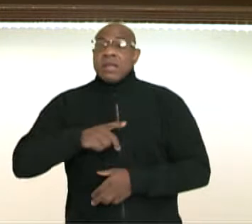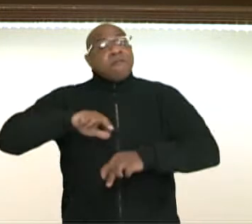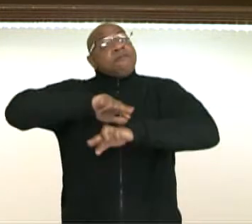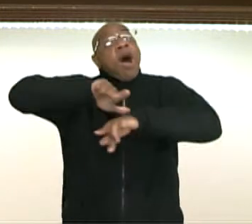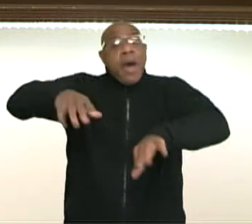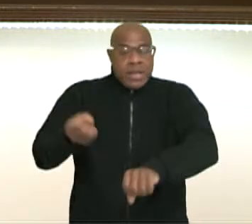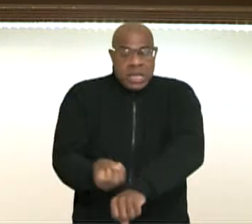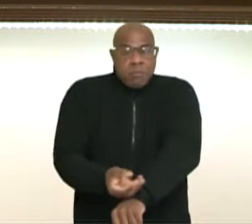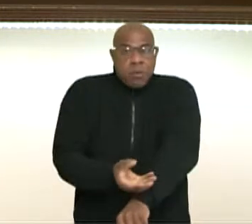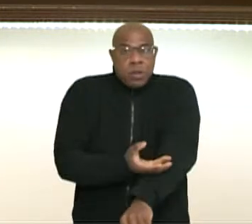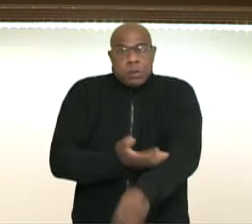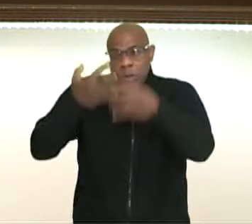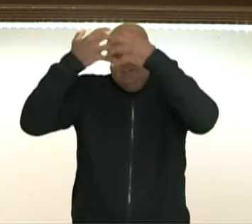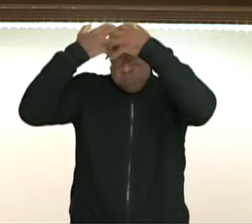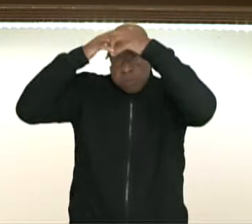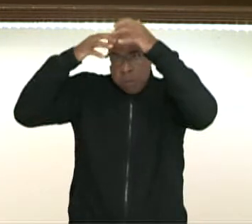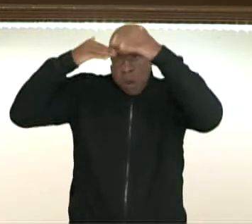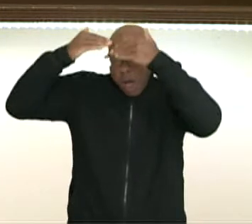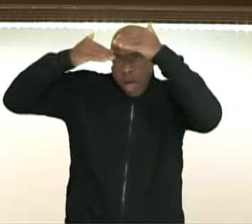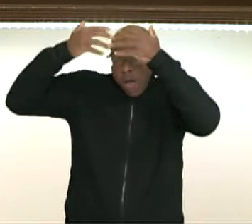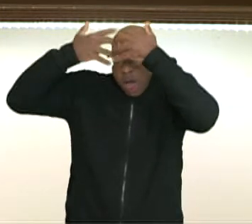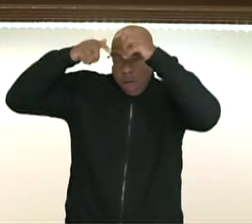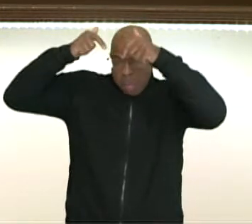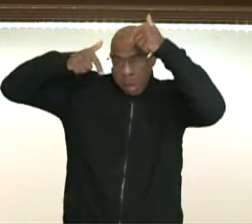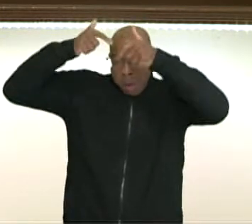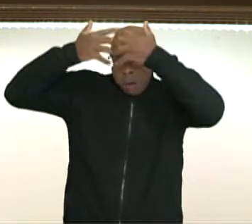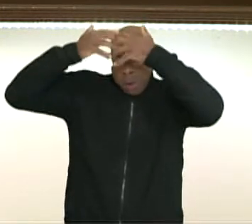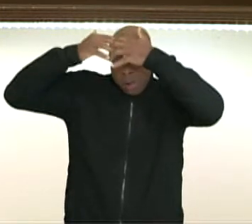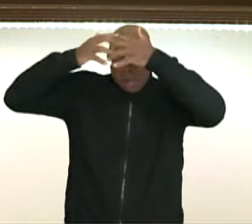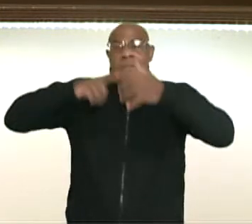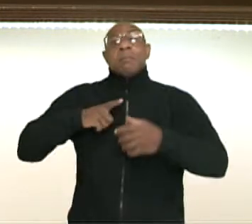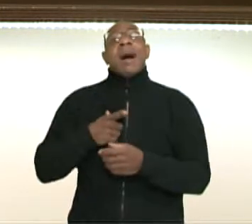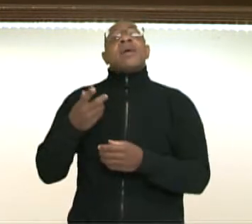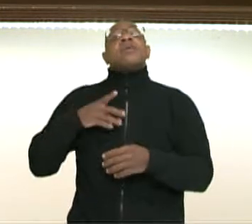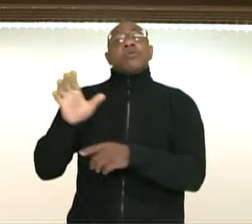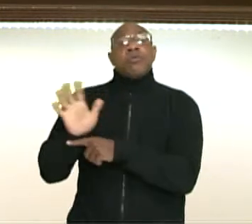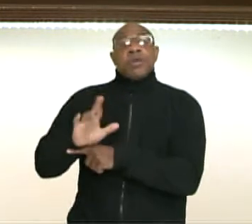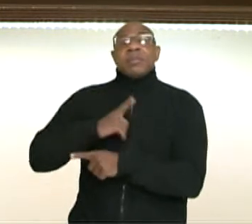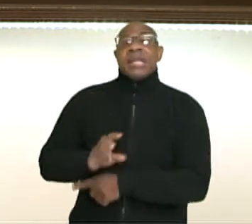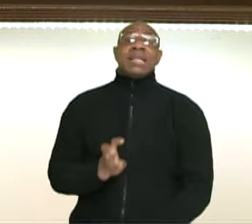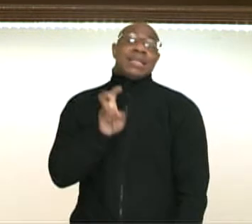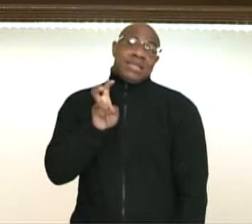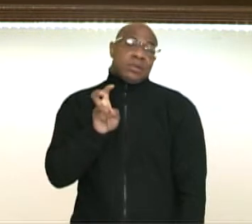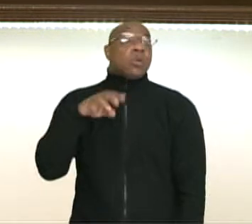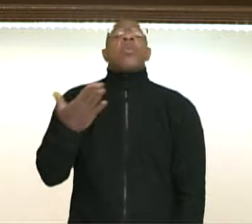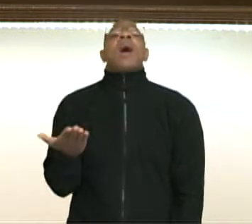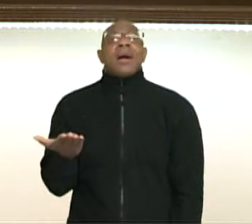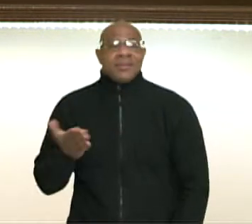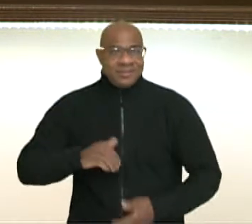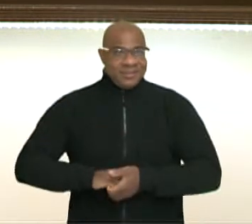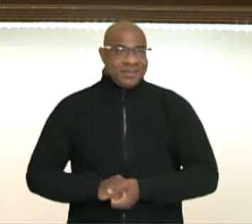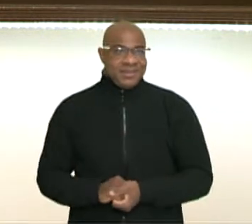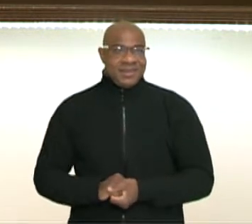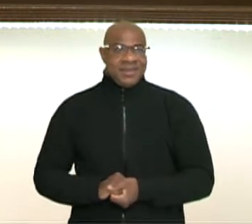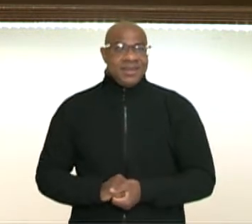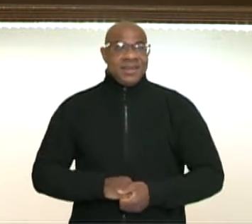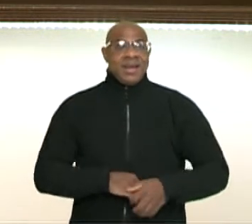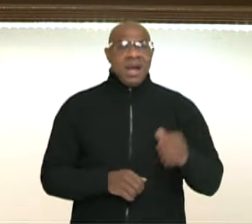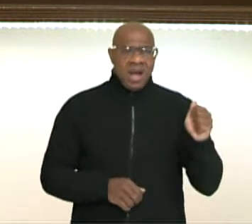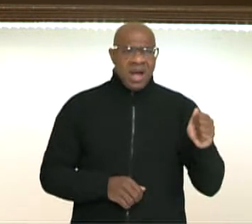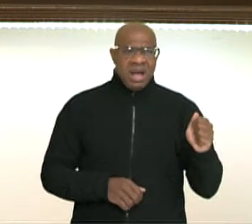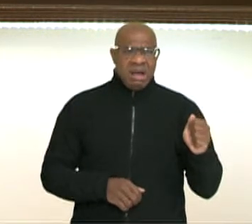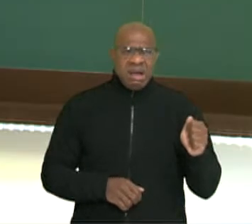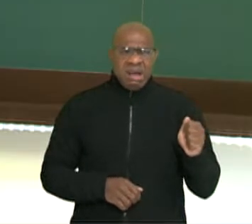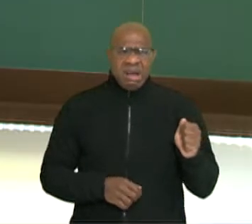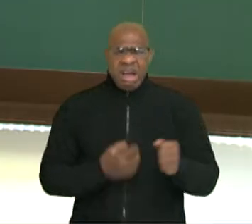simultaneamente. Mas no filme foram retratadas apenas 5. Quais são essas 5? Olha lá. Letra A, raiva,